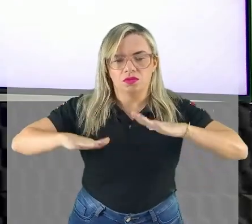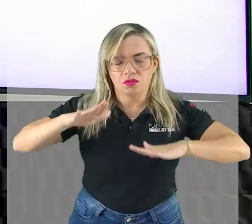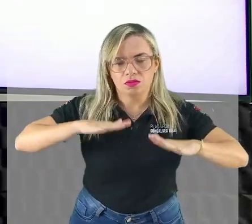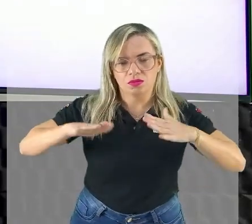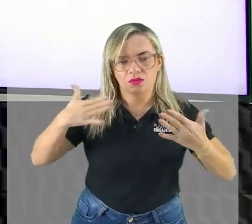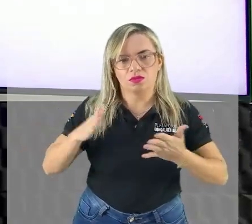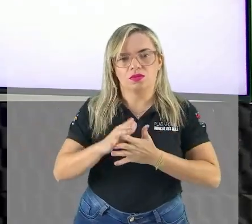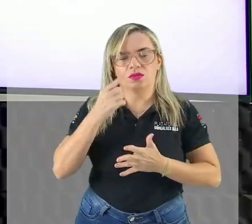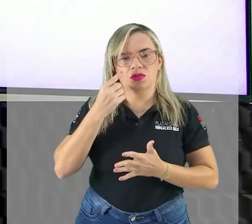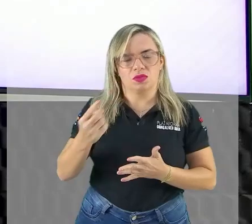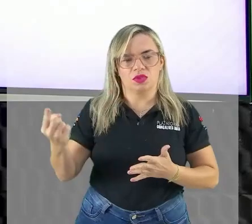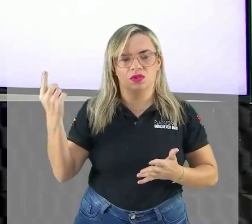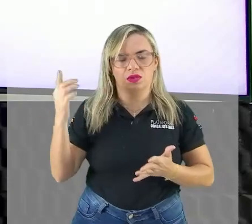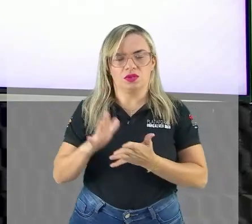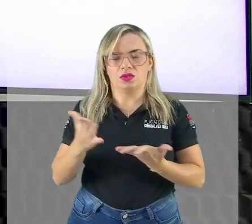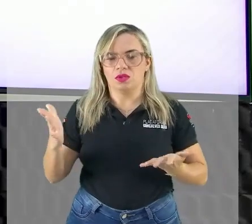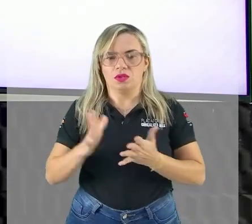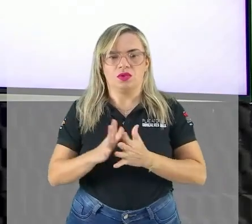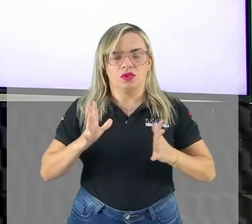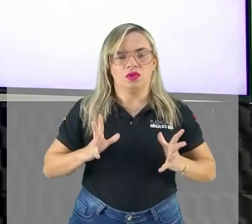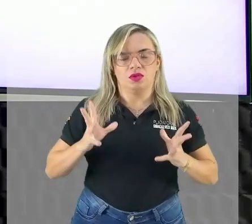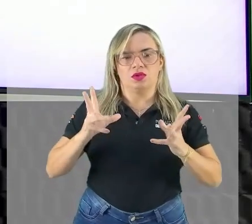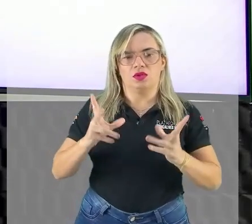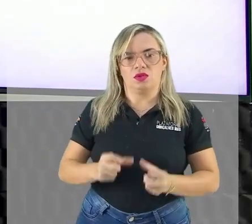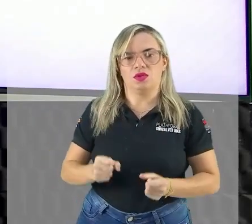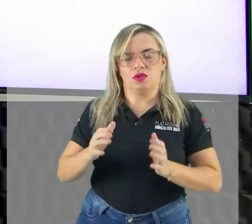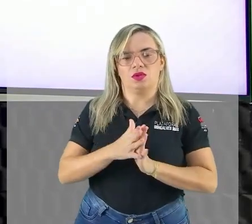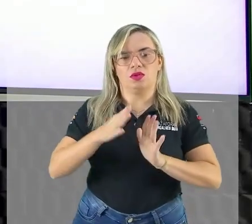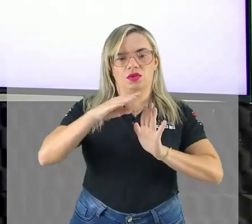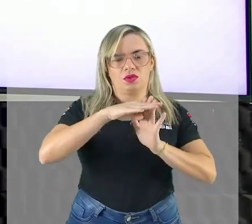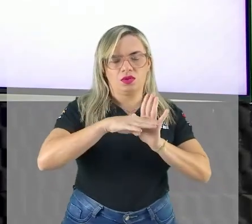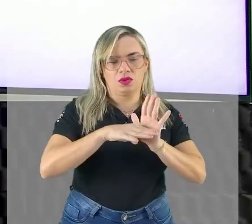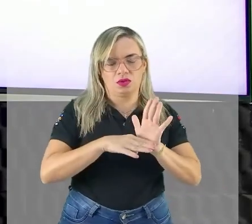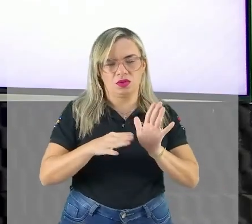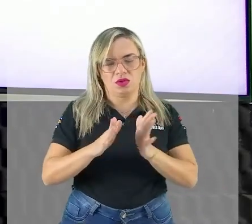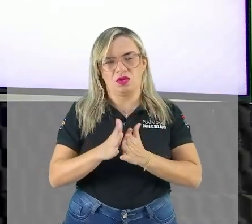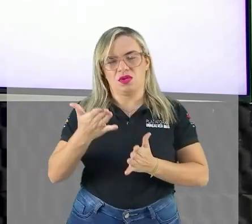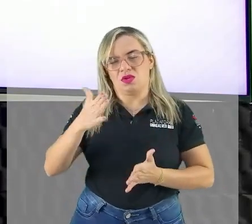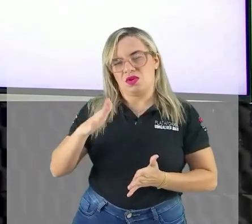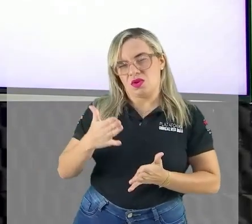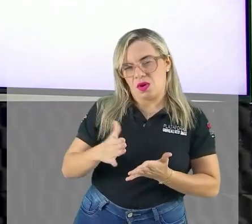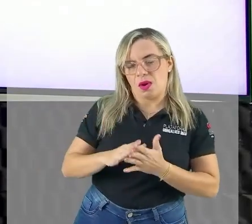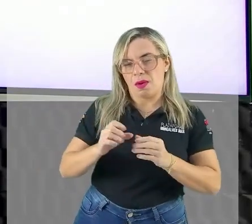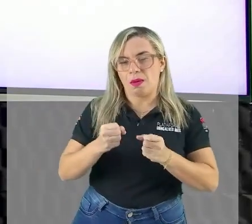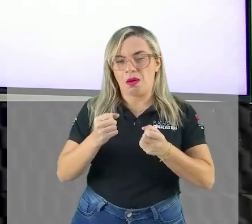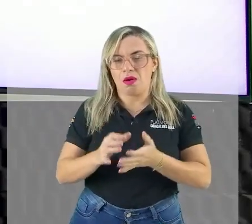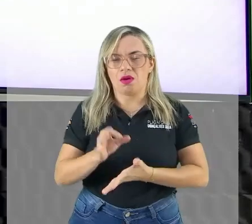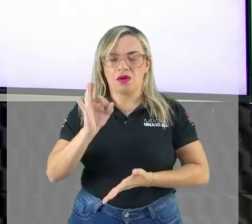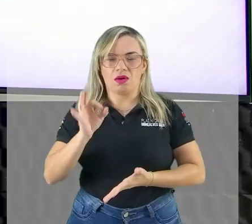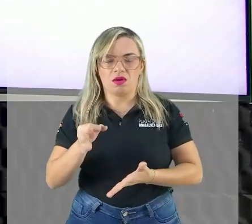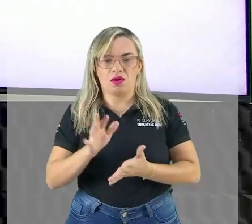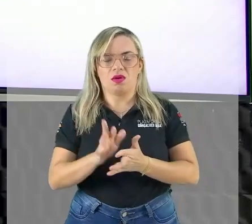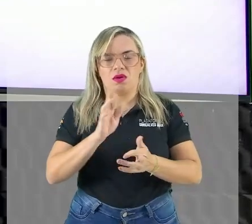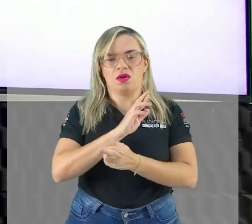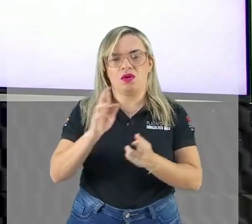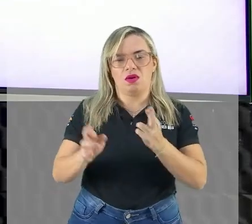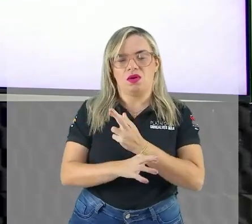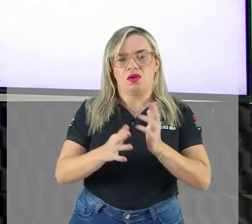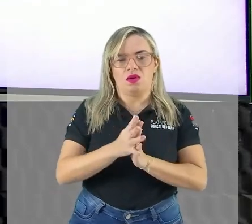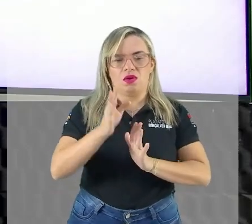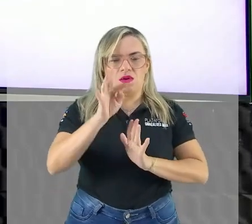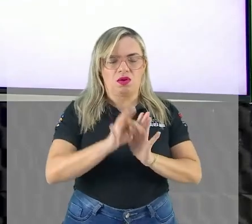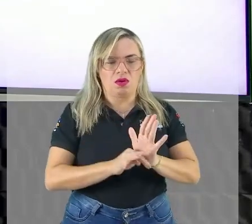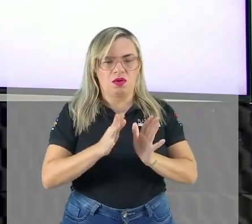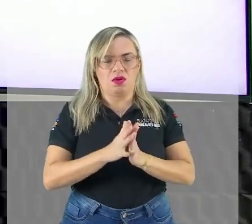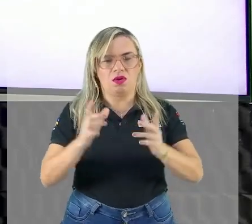porque se a gente for olhar, praticamente todas as alternativas, elas são mais ou menos plausíveis ao texto, ou seja, a gente olha